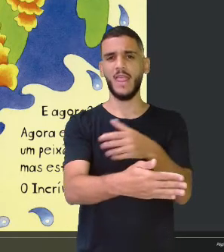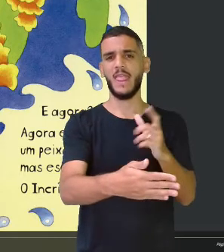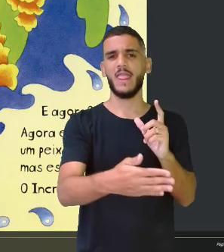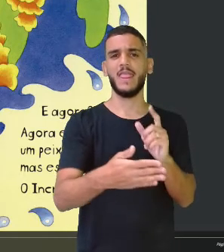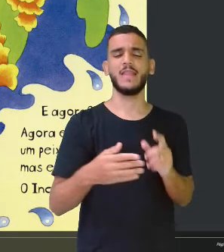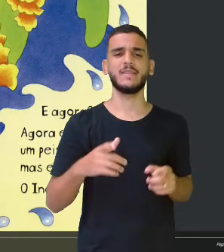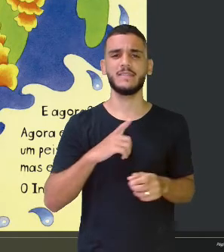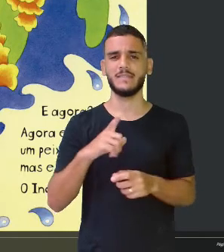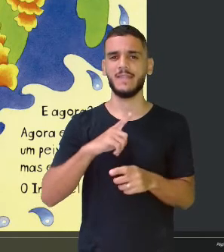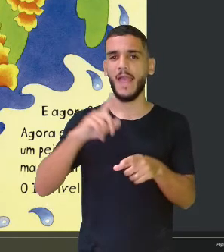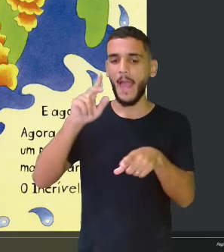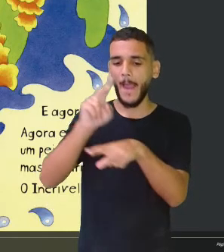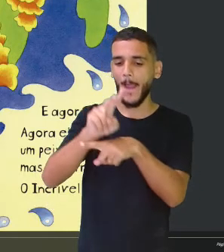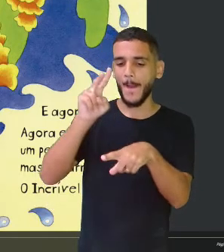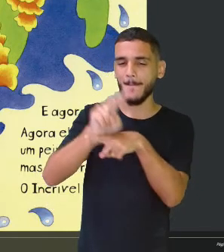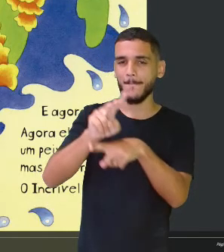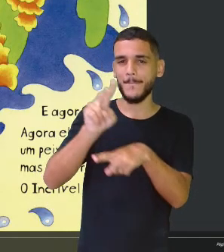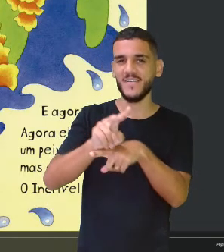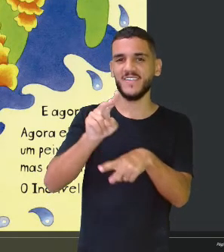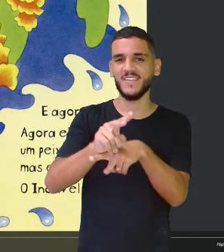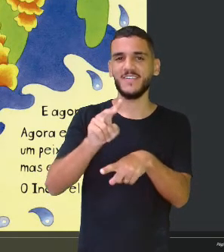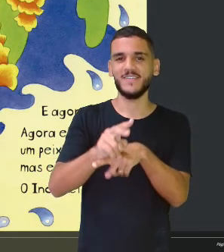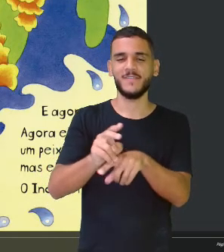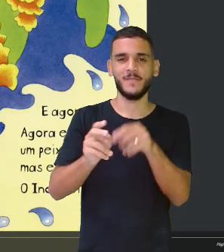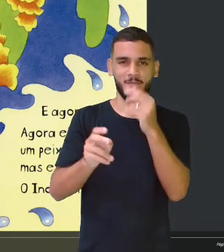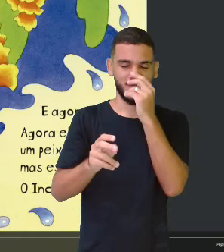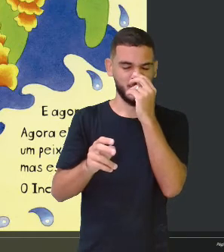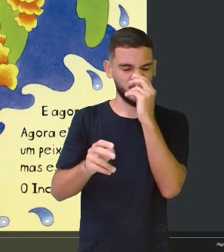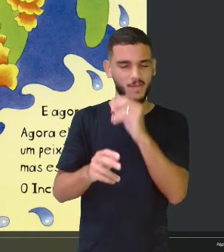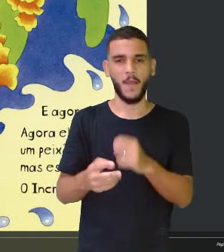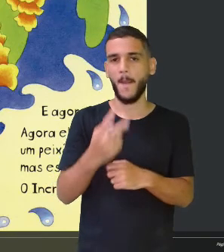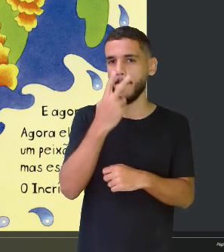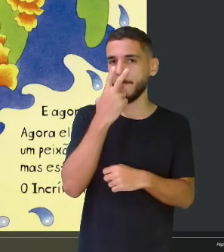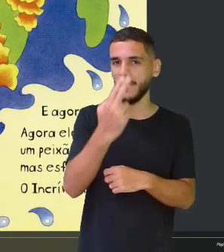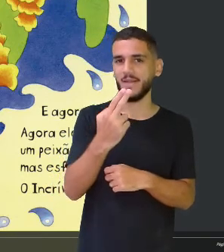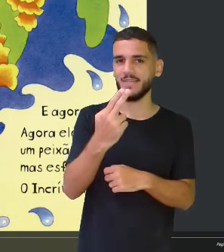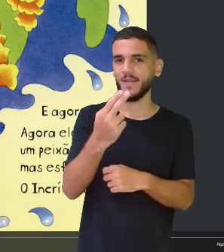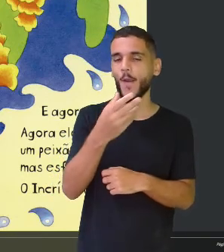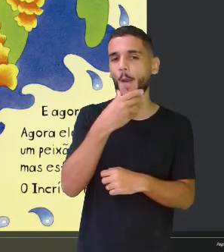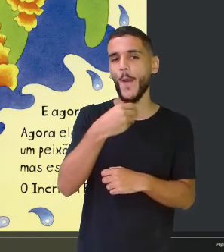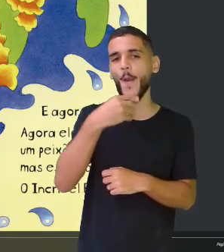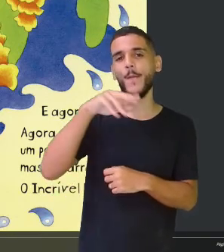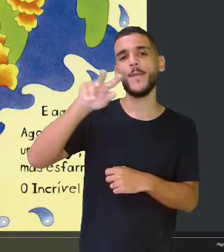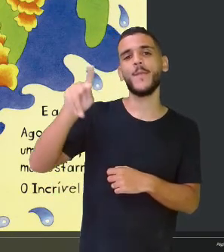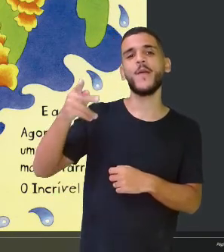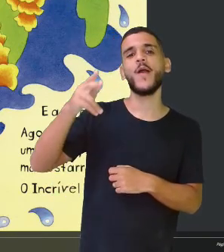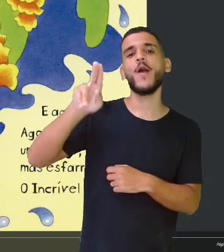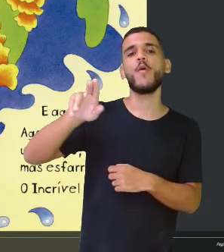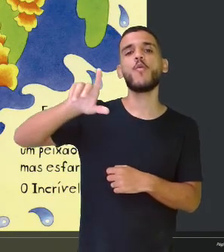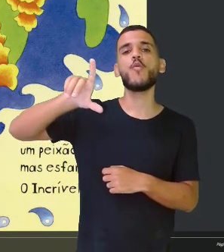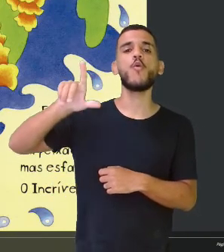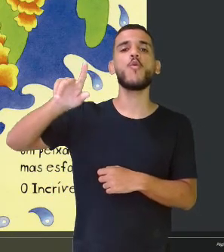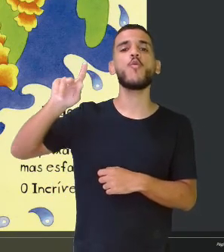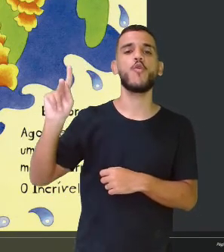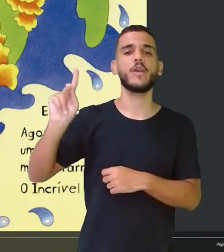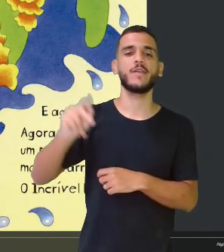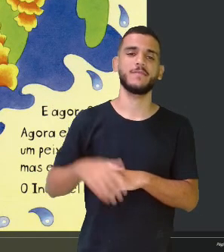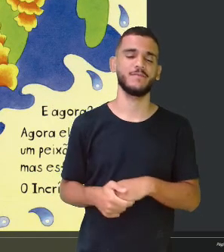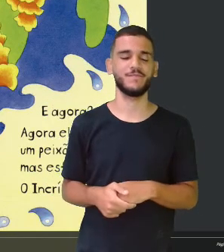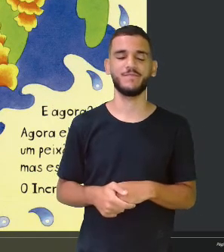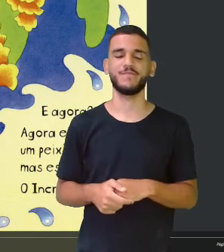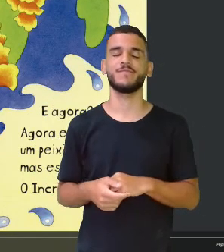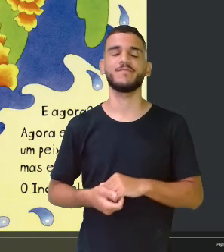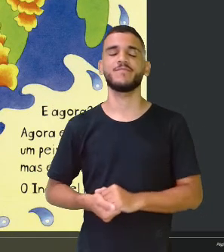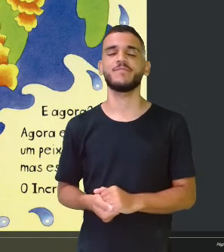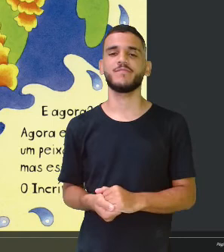nem a roupa do incrível Hulk. Lembram dele? como é que acontecia quando ele se transformava no incrível